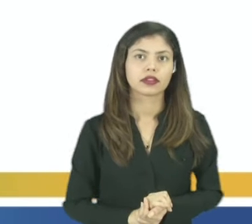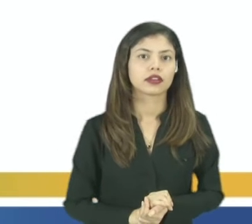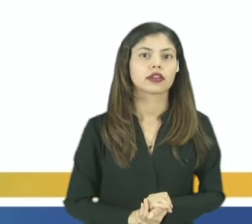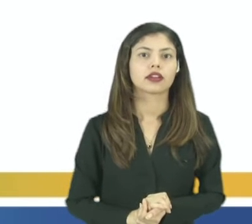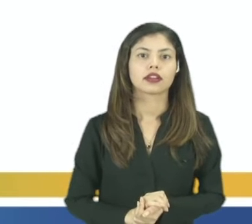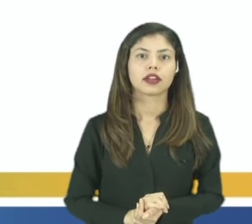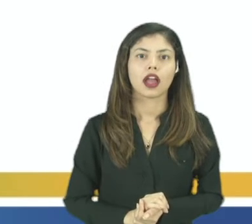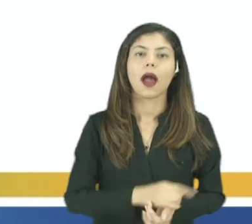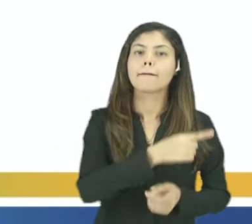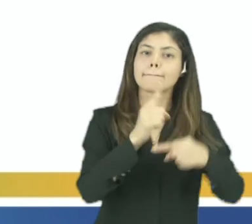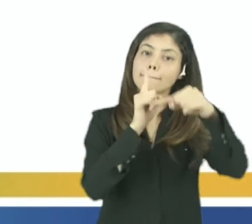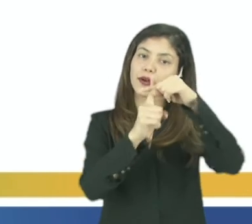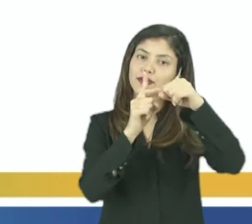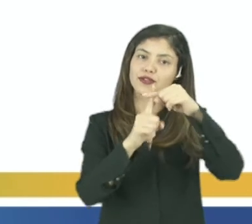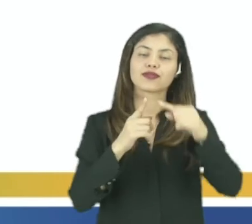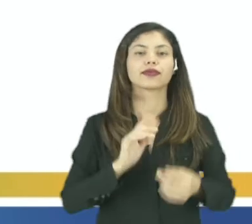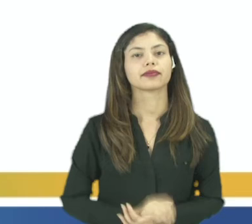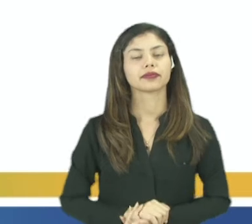com um número positivo.